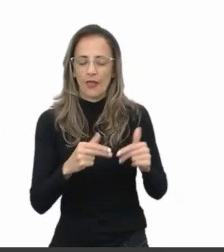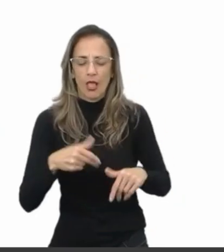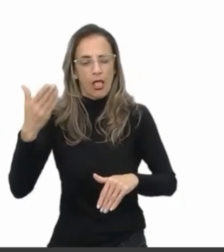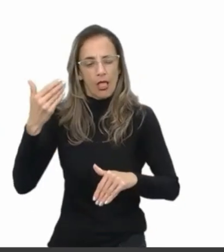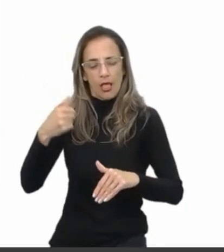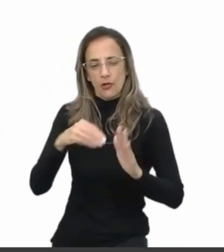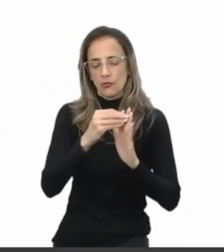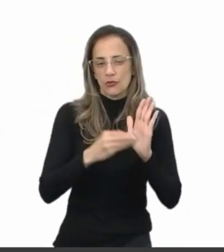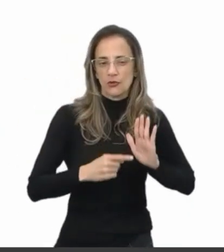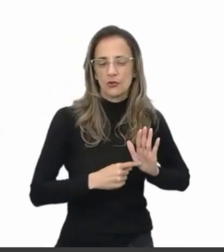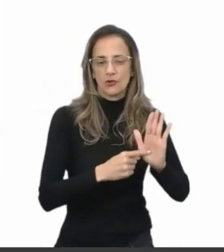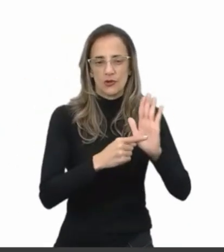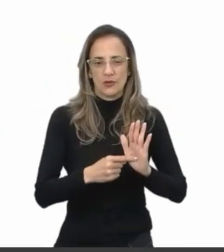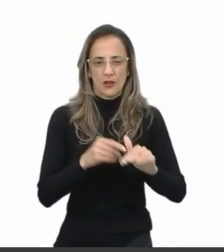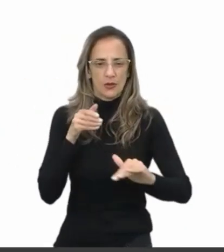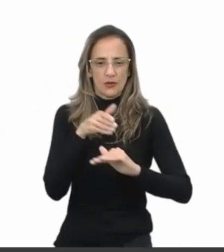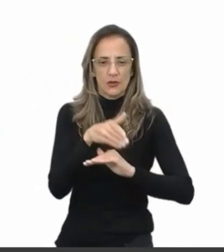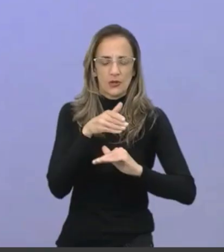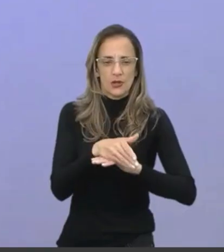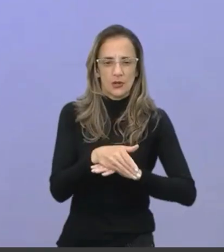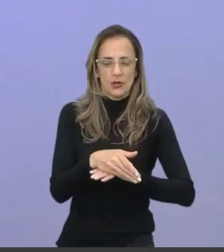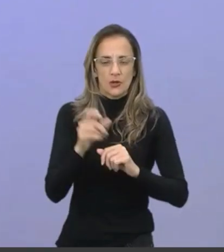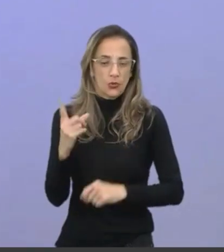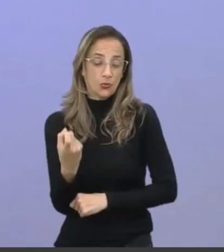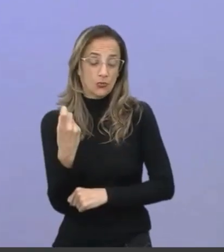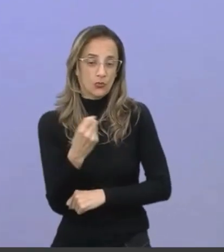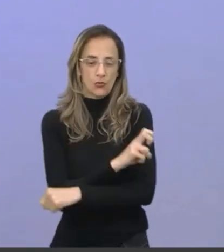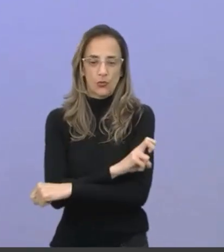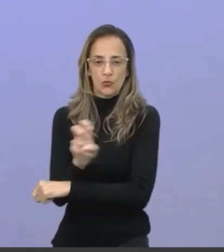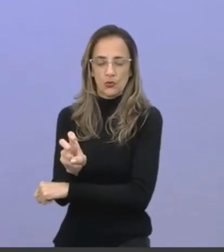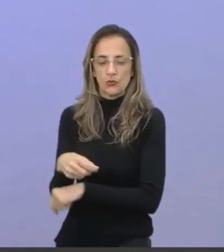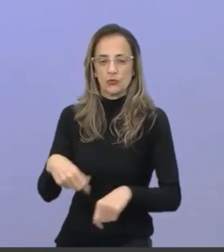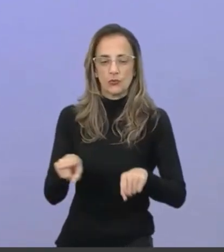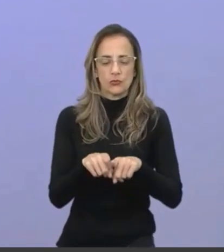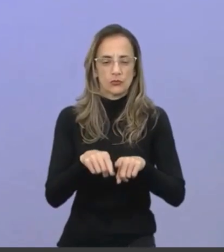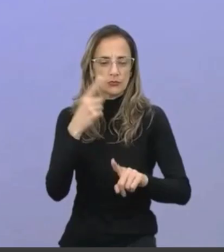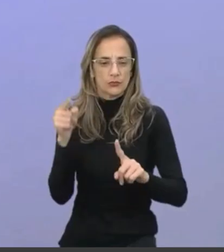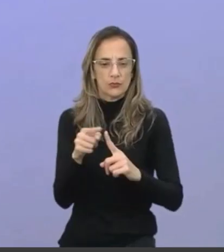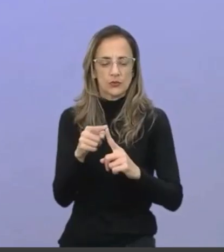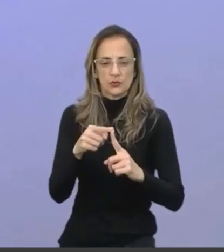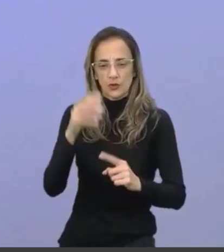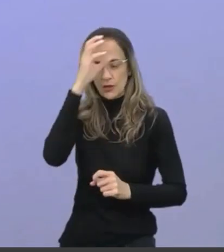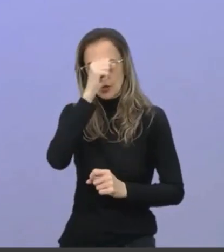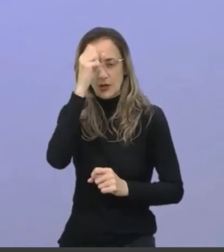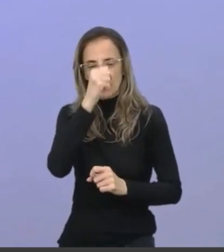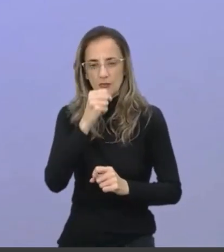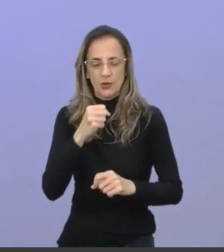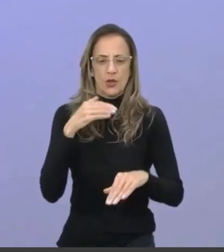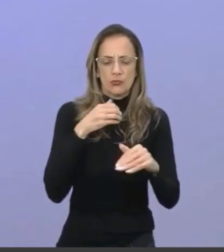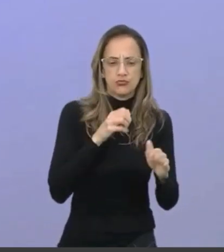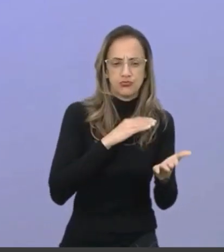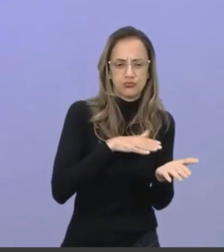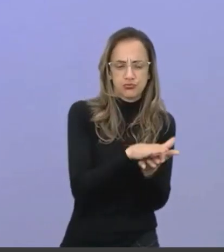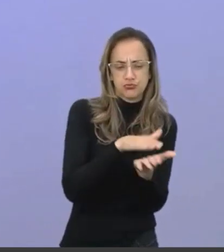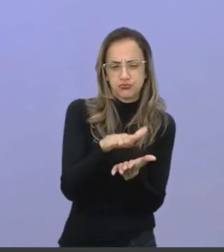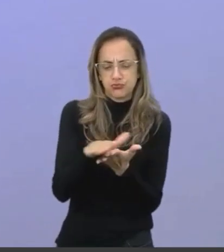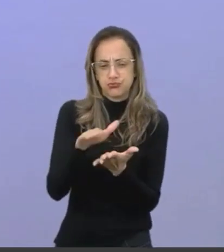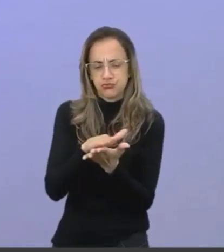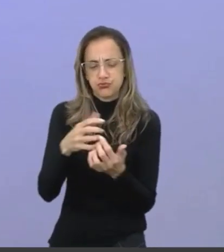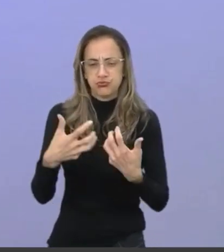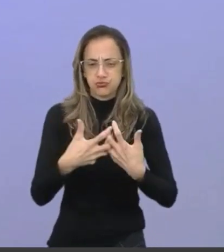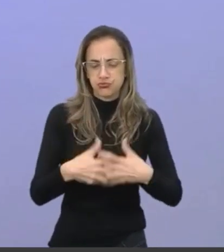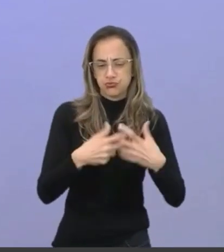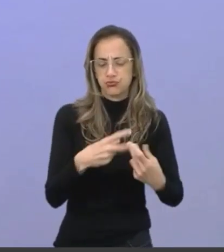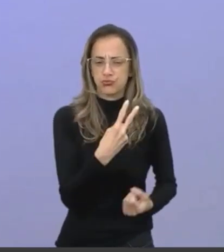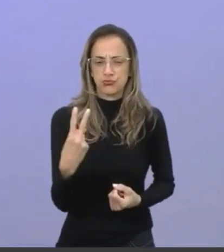nós teremos a integração do irrigador automático do protótipo e como objetivos aprender a disparar uma ação mecânica, aprender a integrar dois